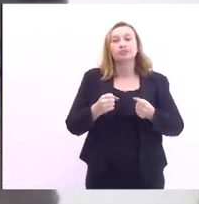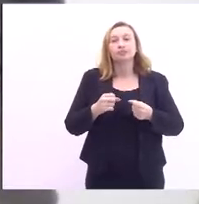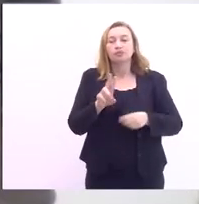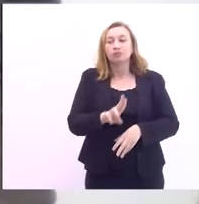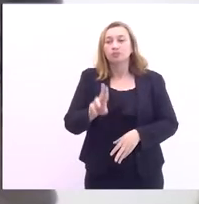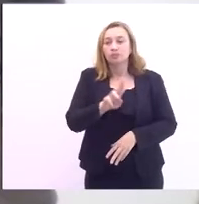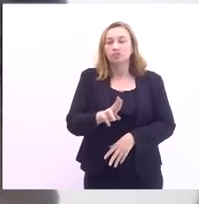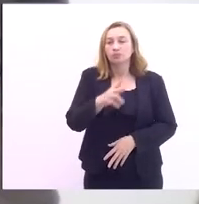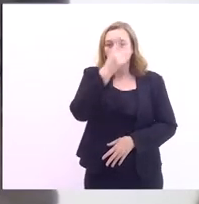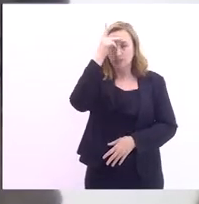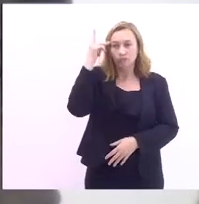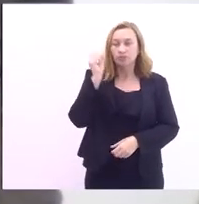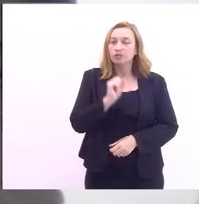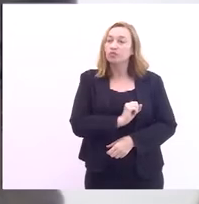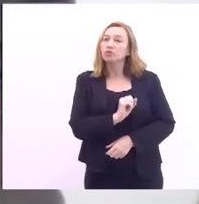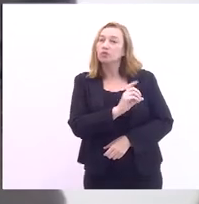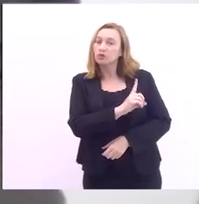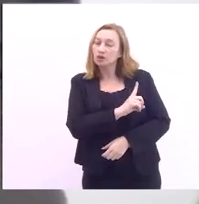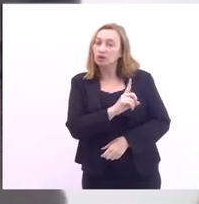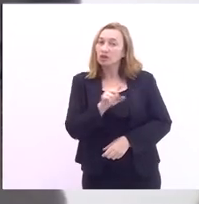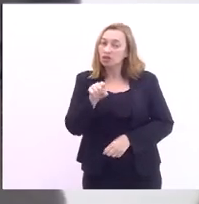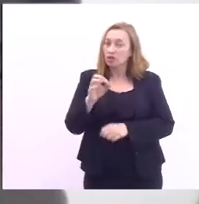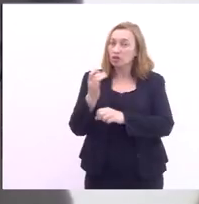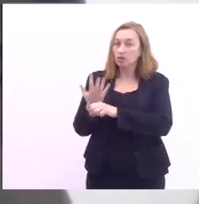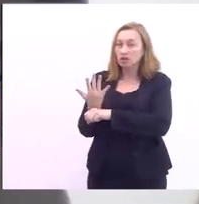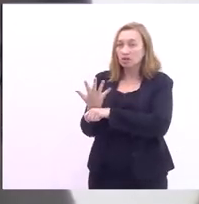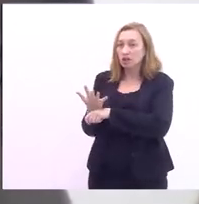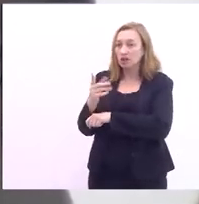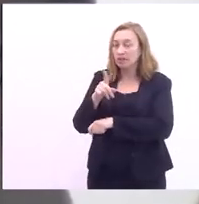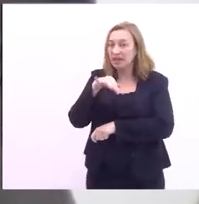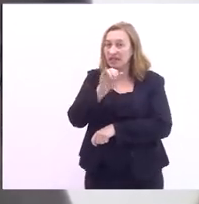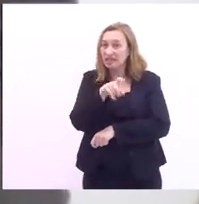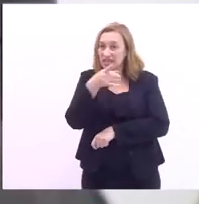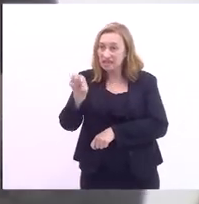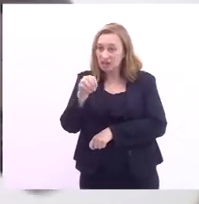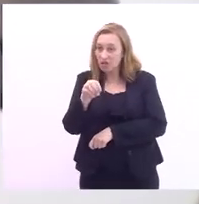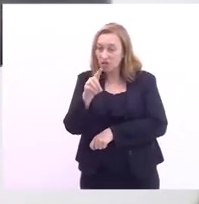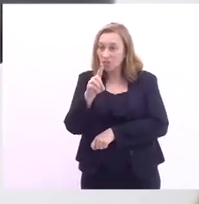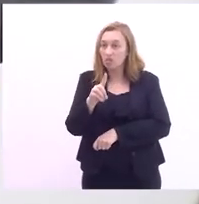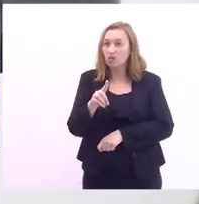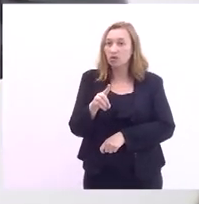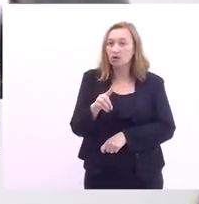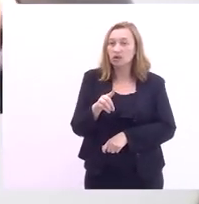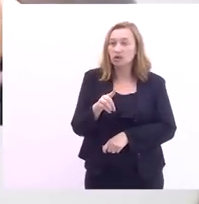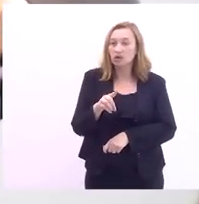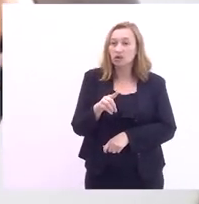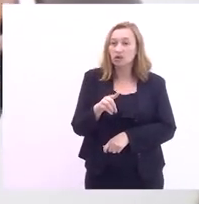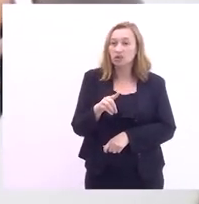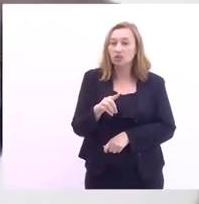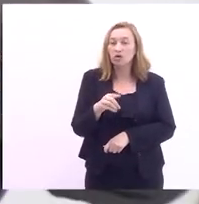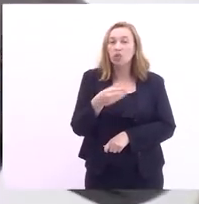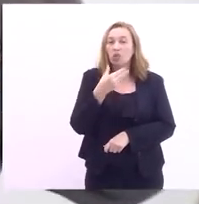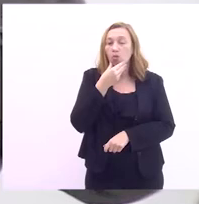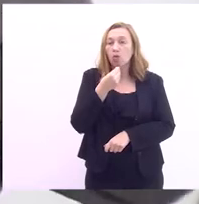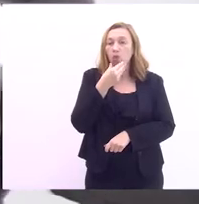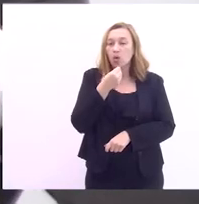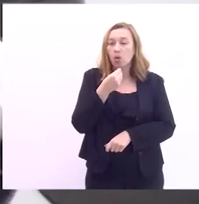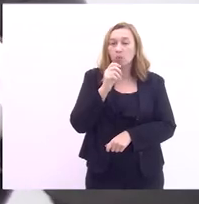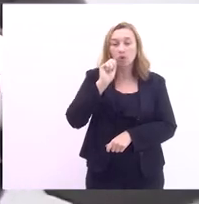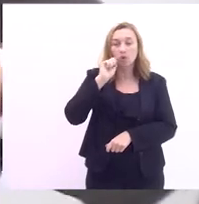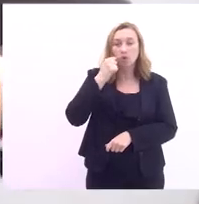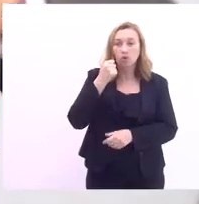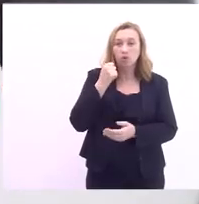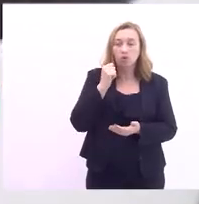de Caxias, aqui. E, aliás, a medição eletrônica centralizada foi o dono de um rapaz de uma padaria em